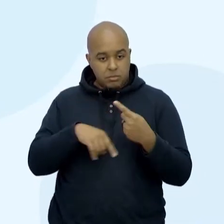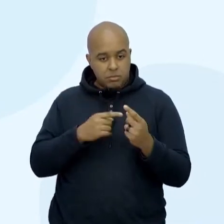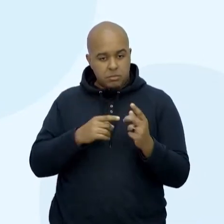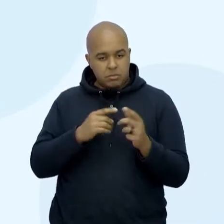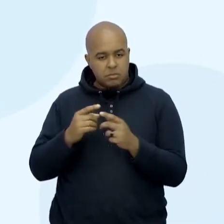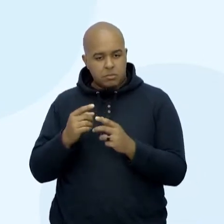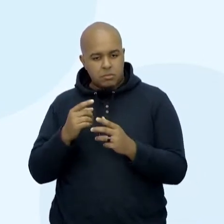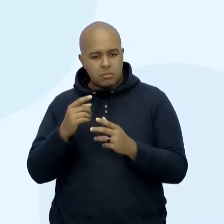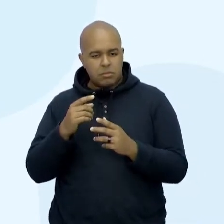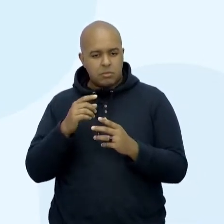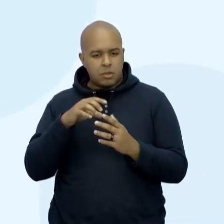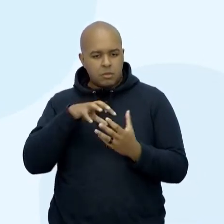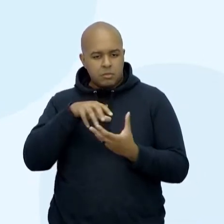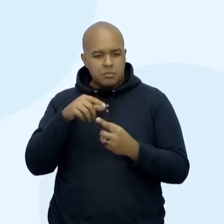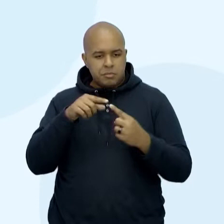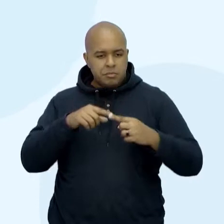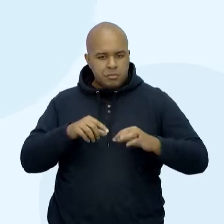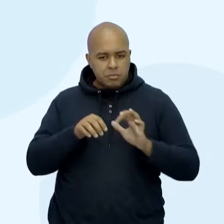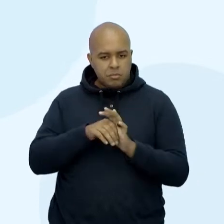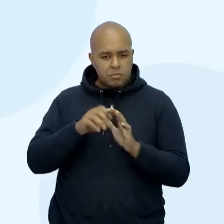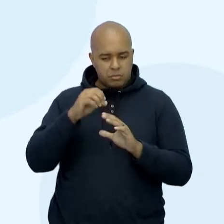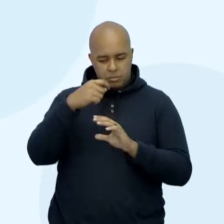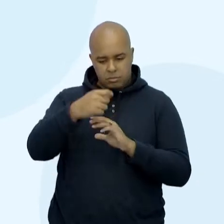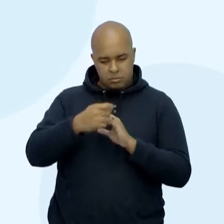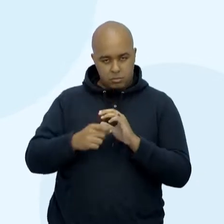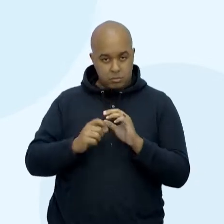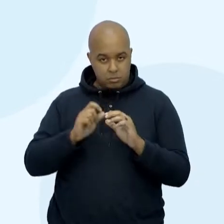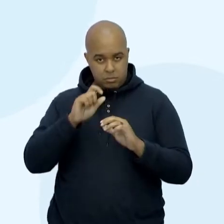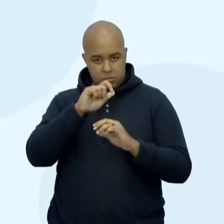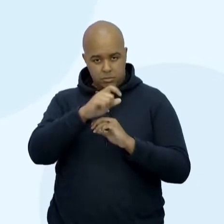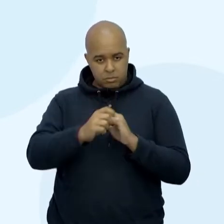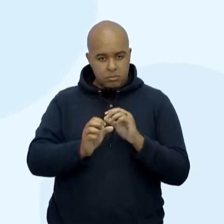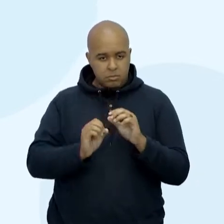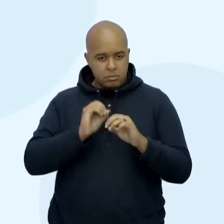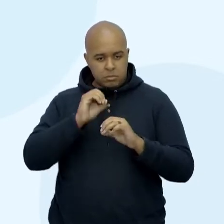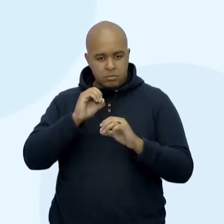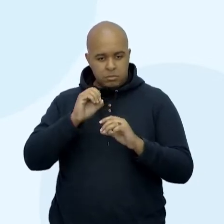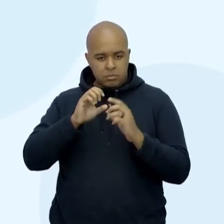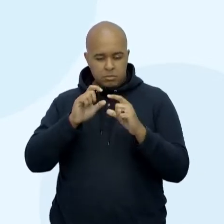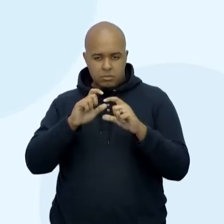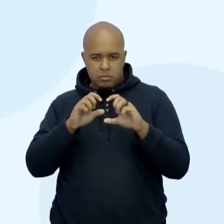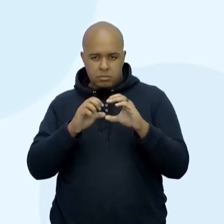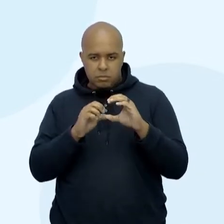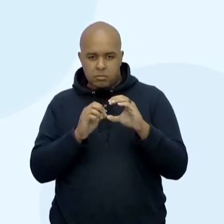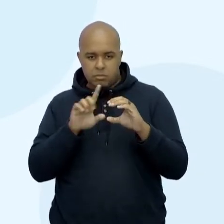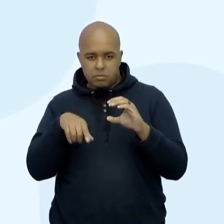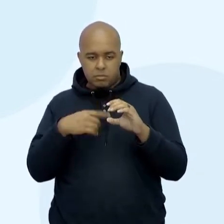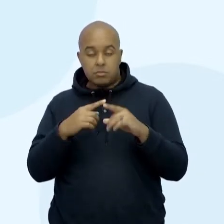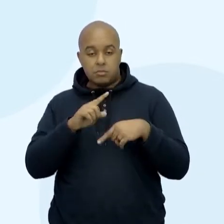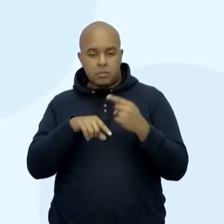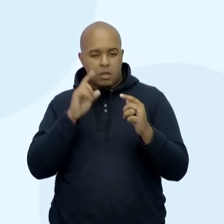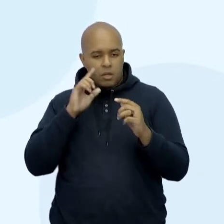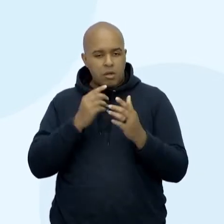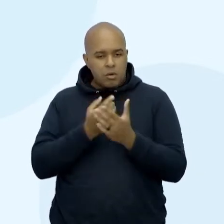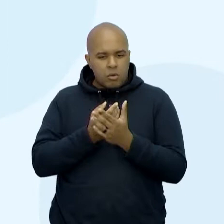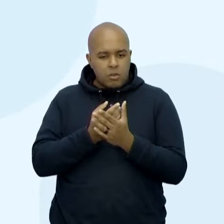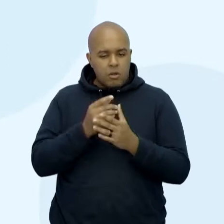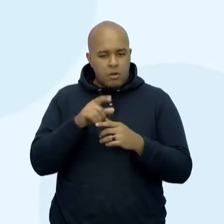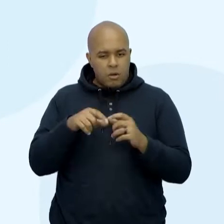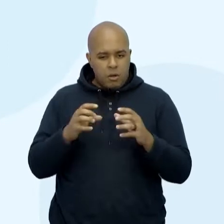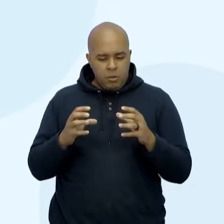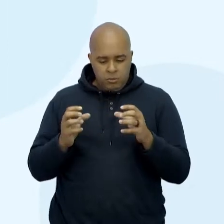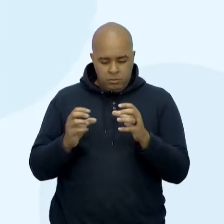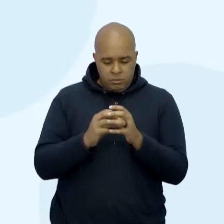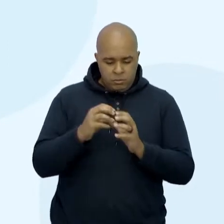e o universo é constituído de bolinhas como essa, né? Esferinhas como essa, e quando essas esferas